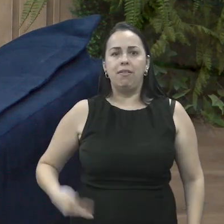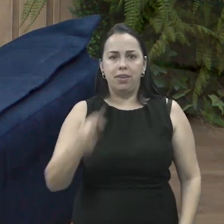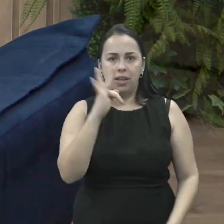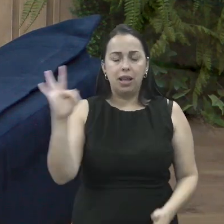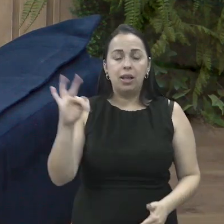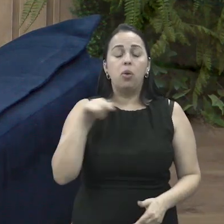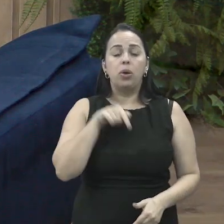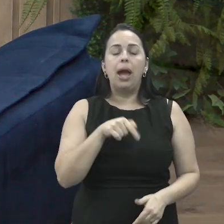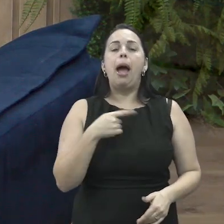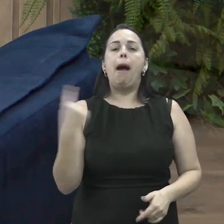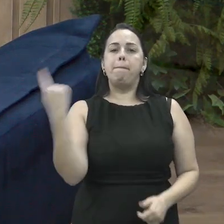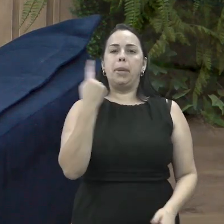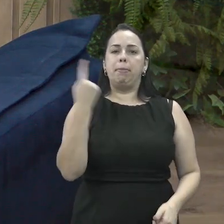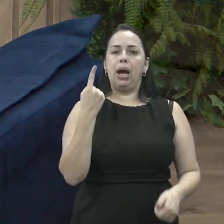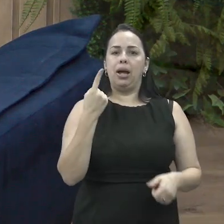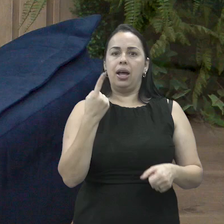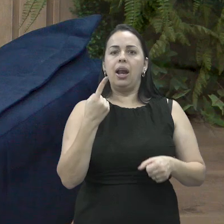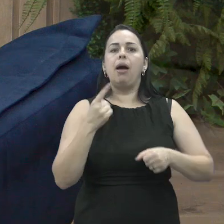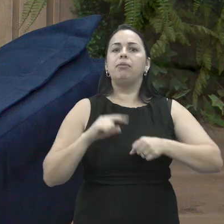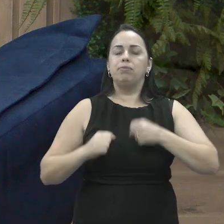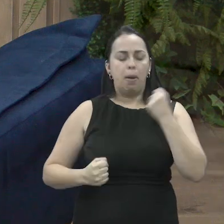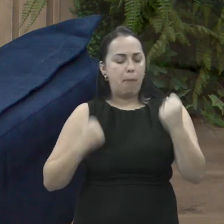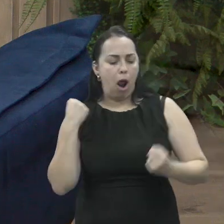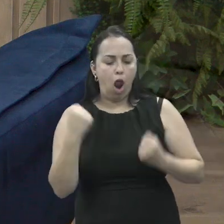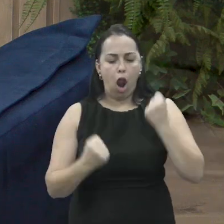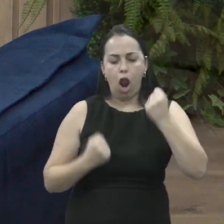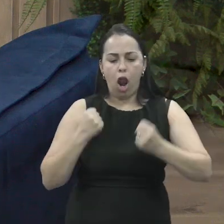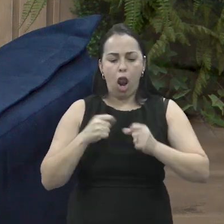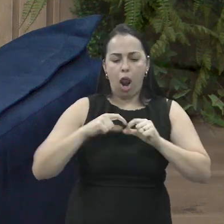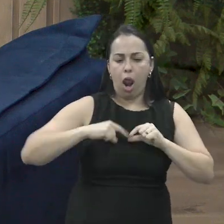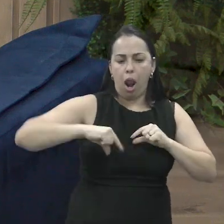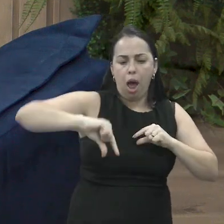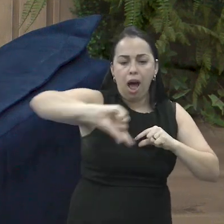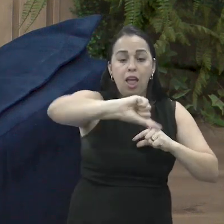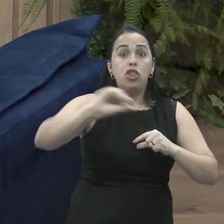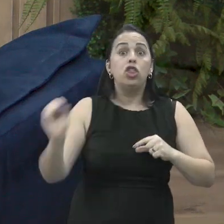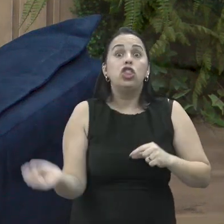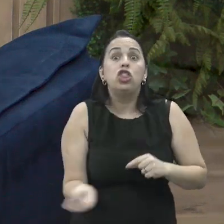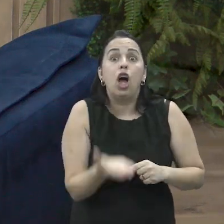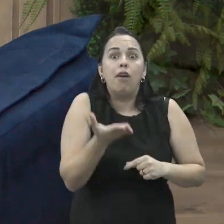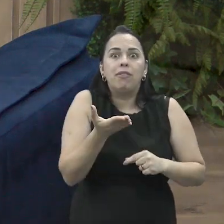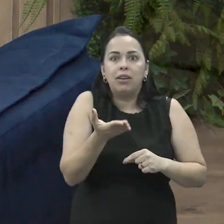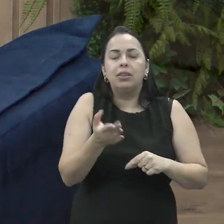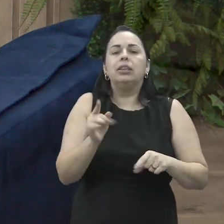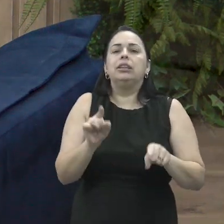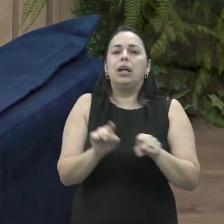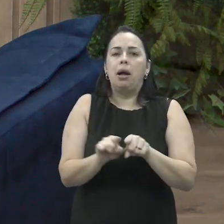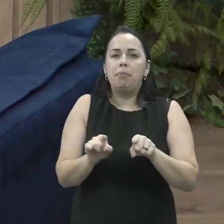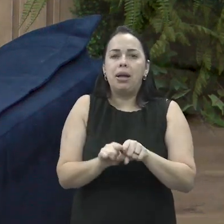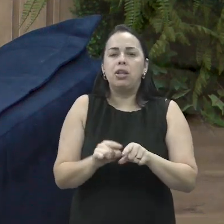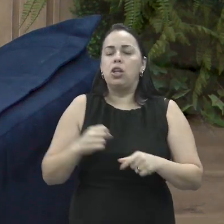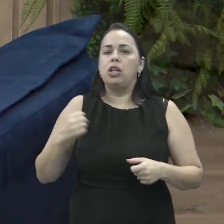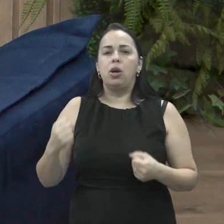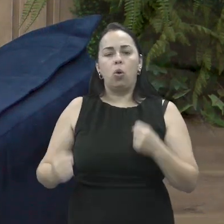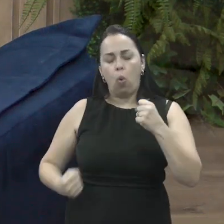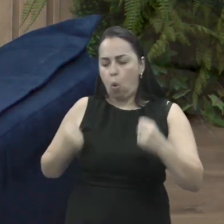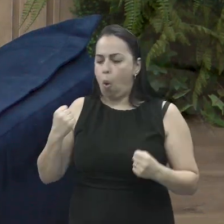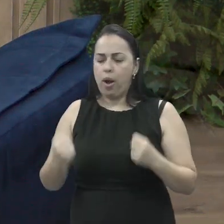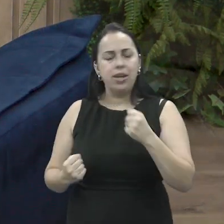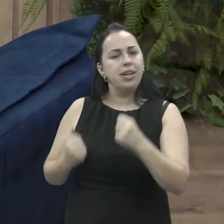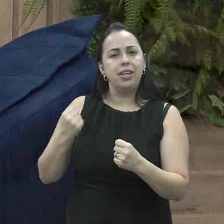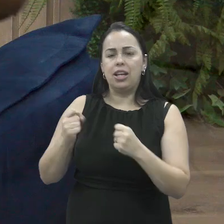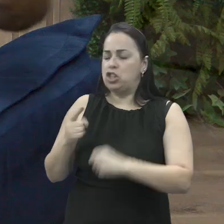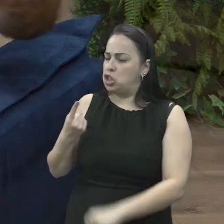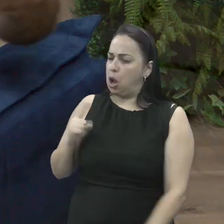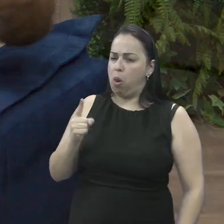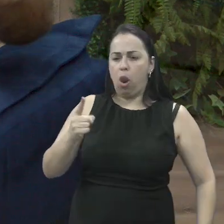governo estadual, a primeira pista de tartan, né? Com esses para-atletas, com vários atletas nossos, com as